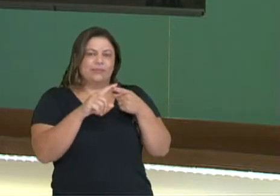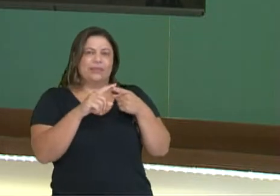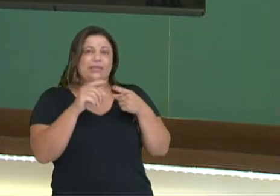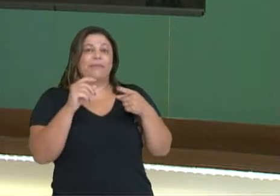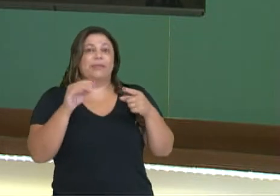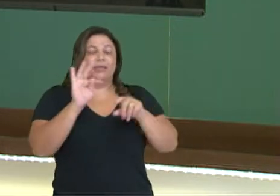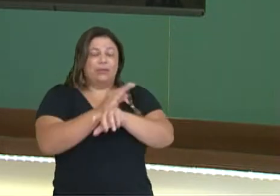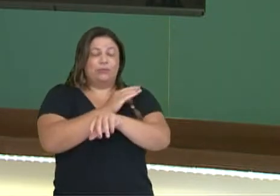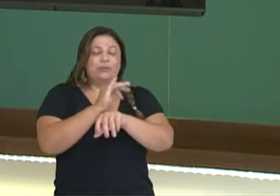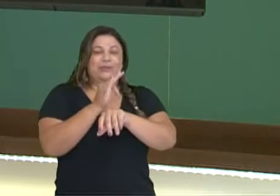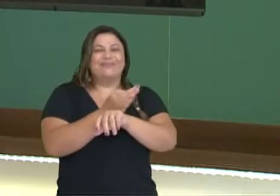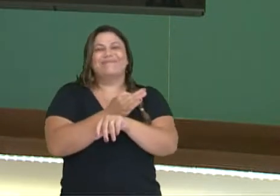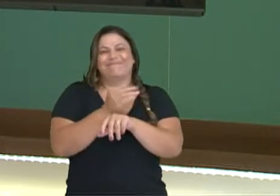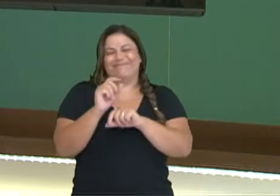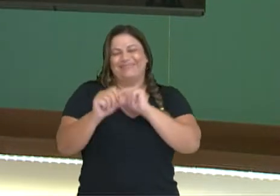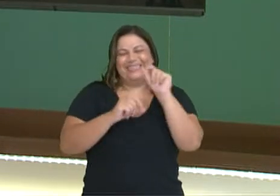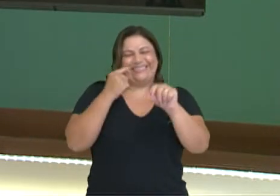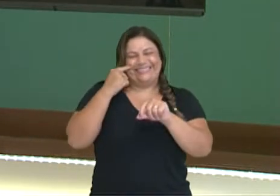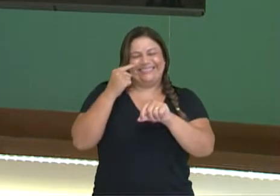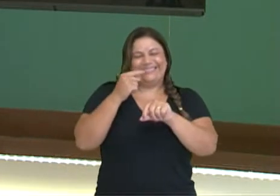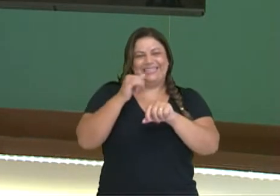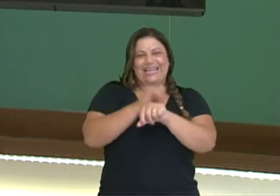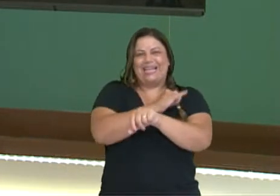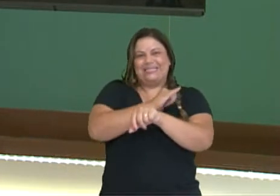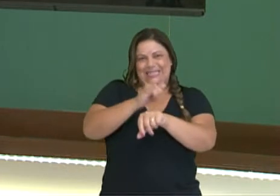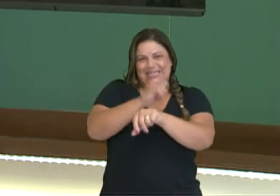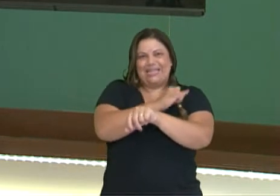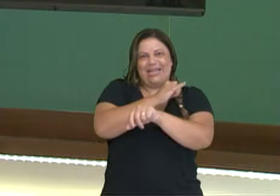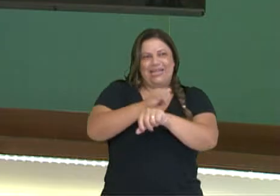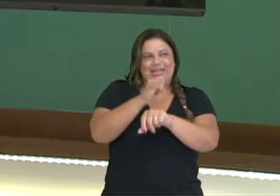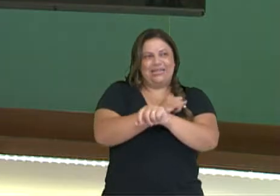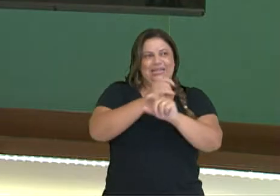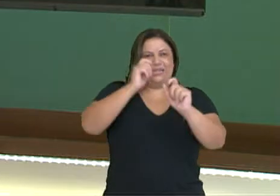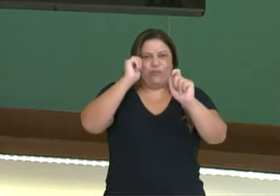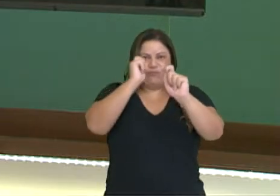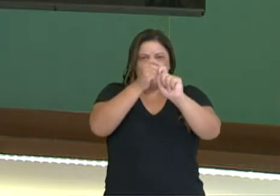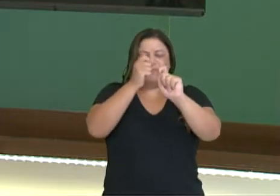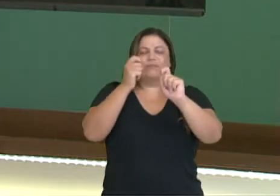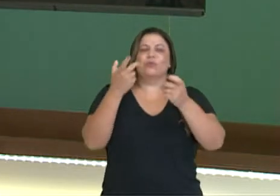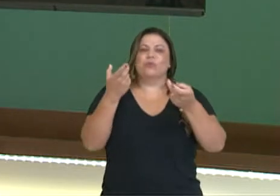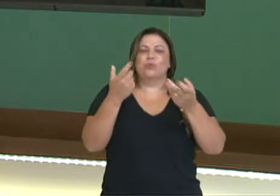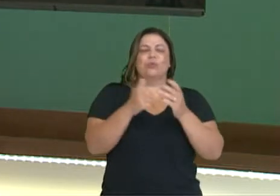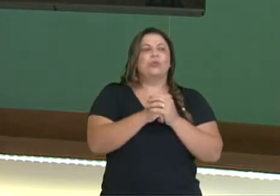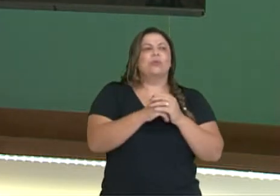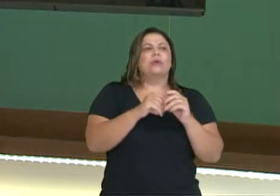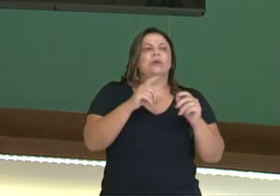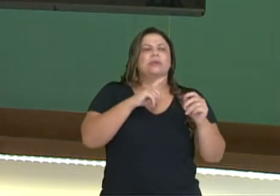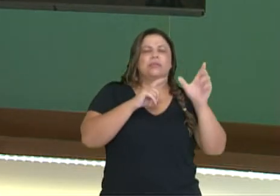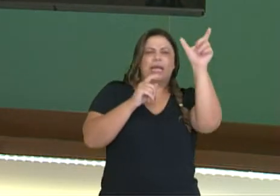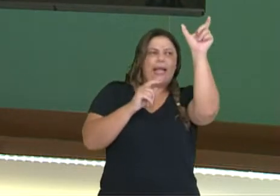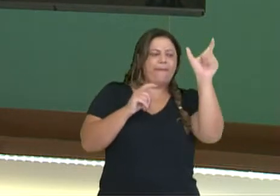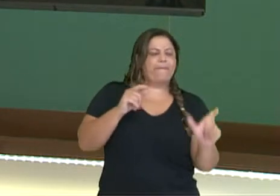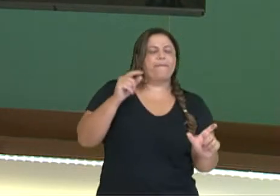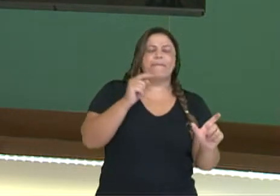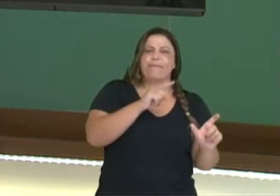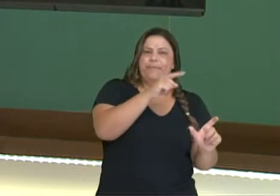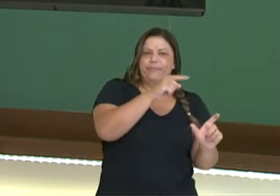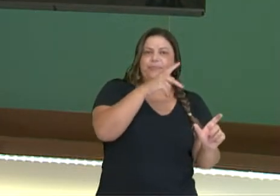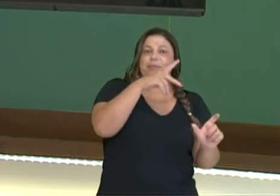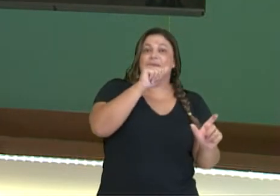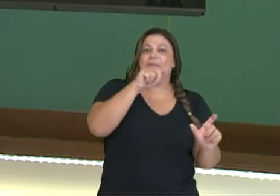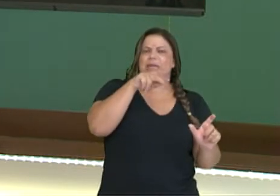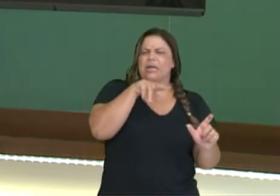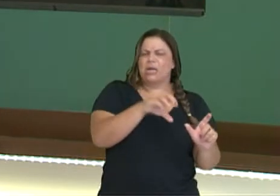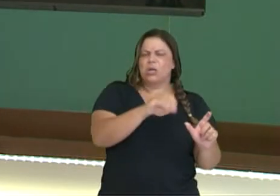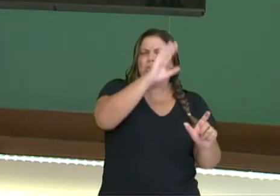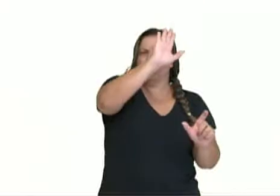essa técnica. Então ele furou a parede da capela. Então olha, isso aqui é plano, gente, isso aqui é uma parede,